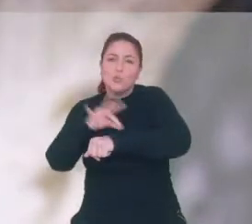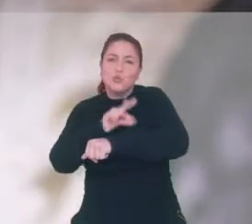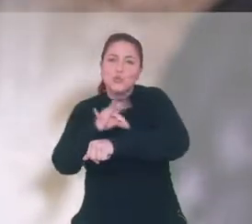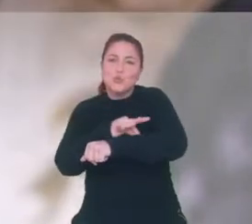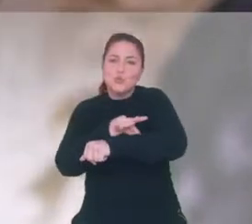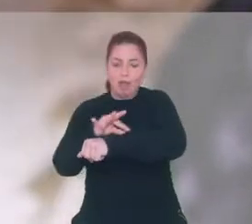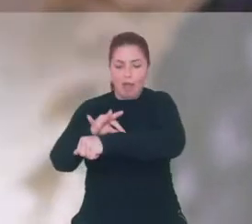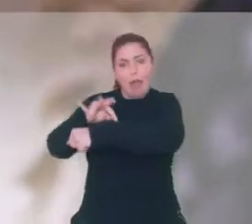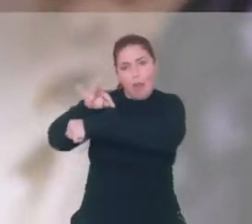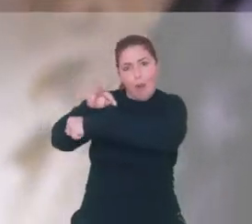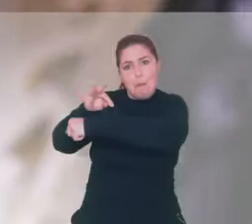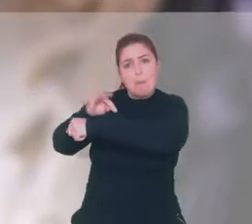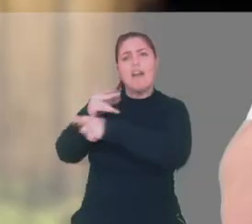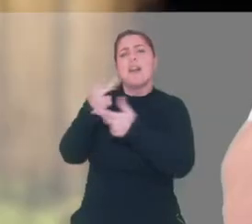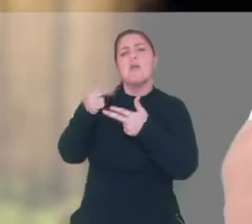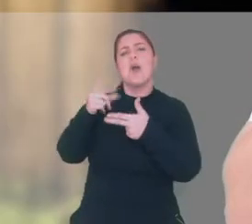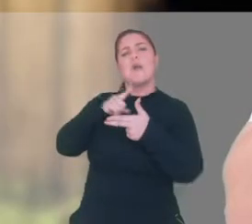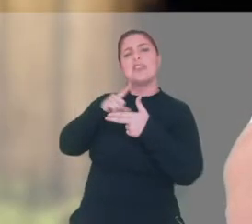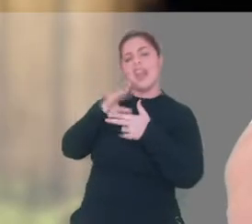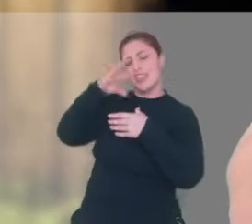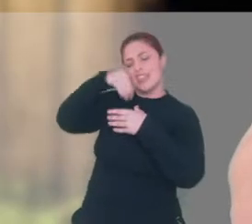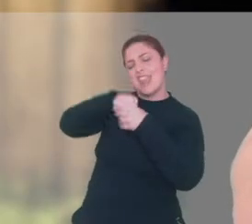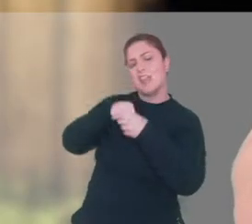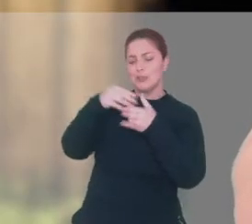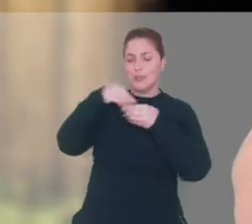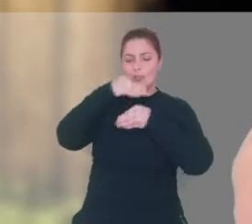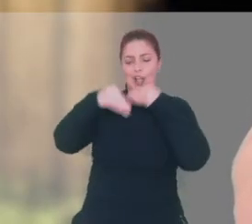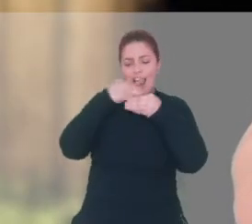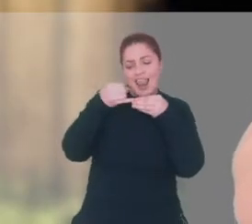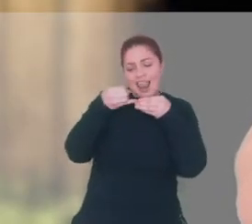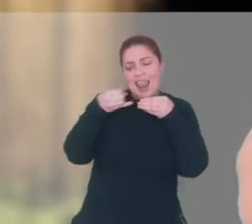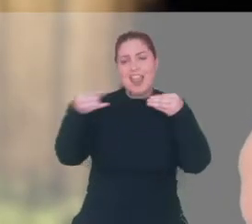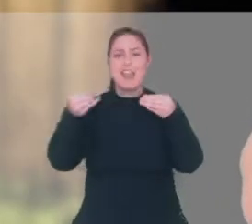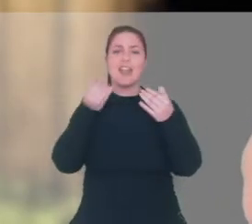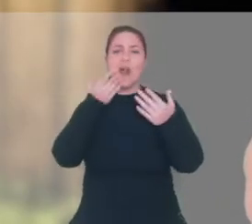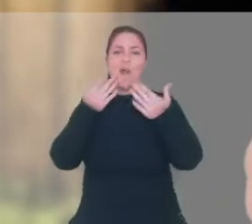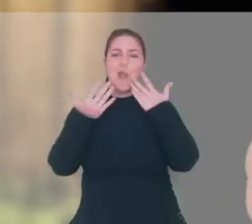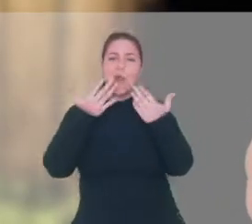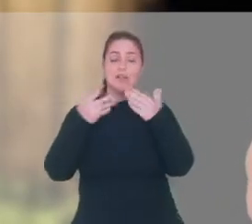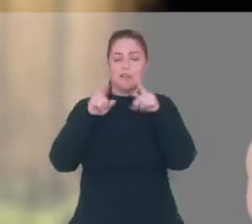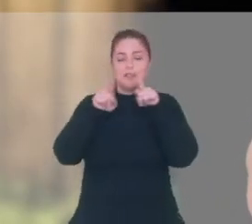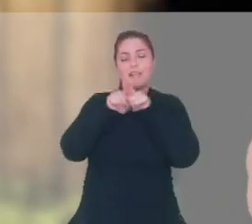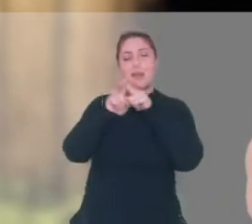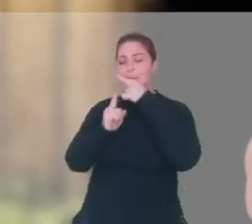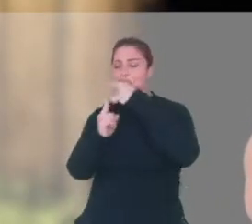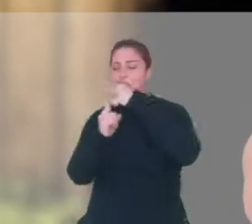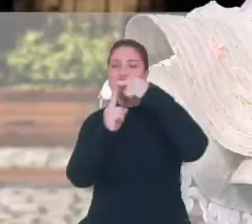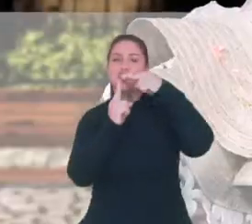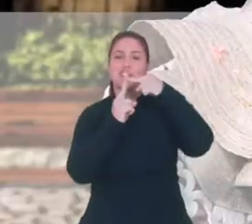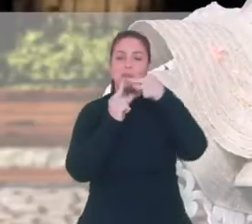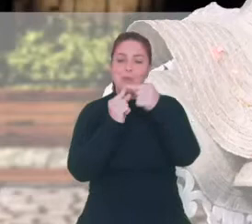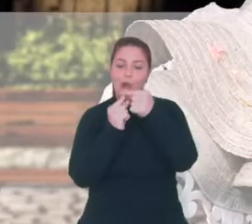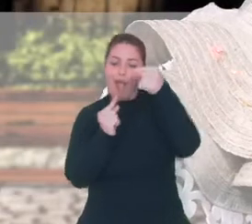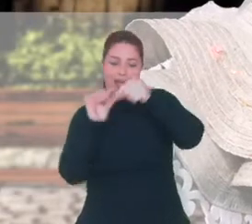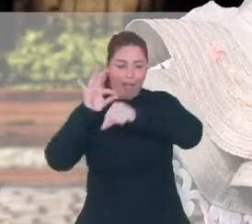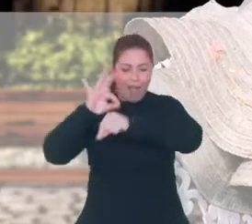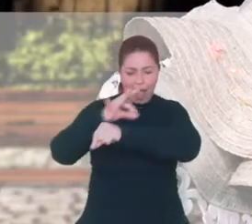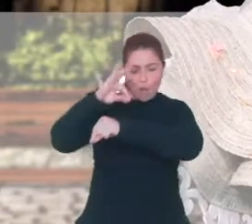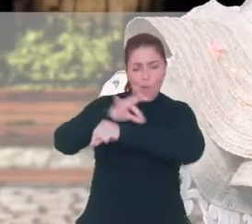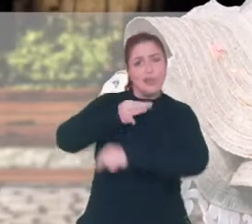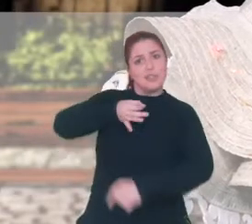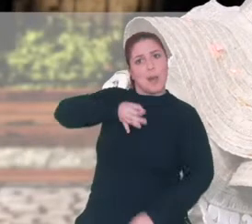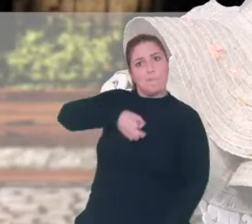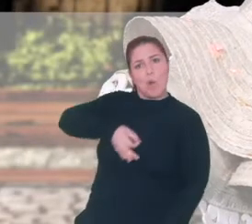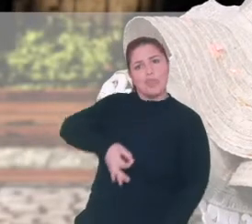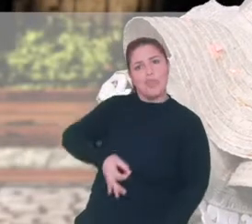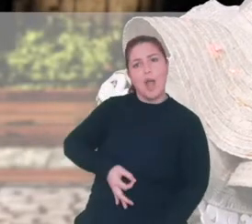Uma daquelas onde a gente guarda linhas de várias cores, diversos tipos de agulhas, botões,